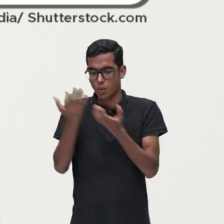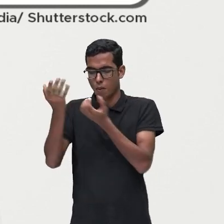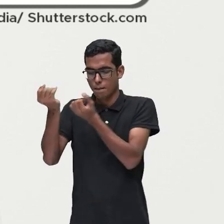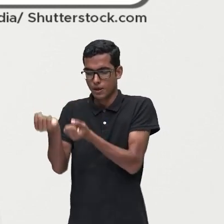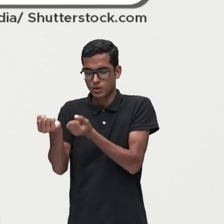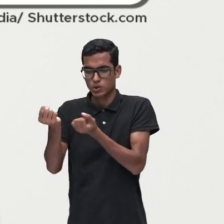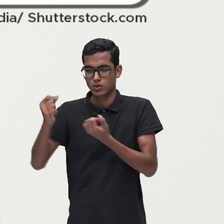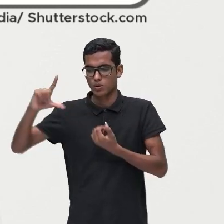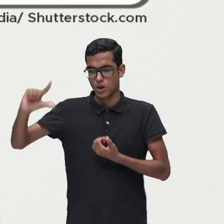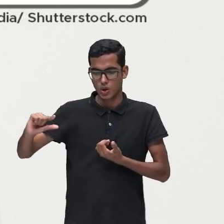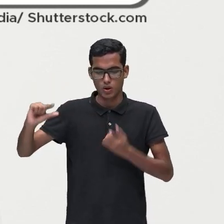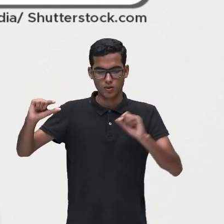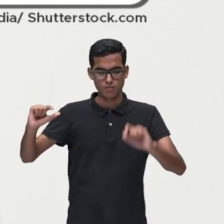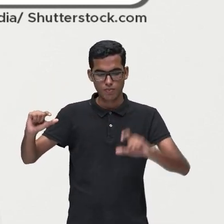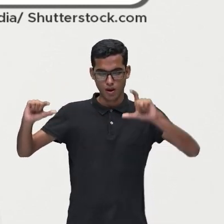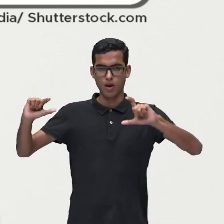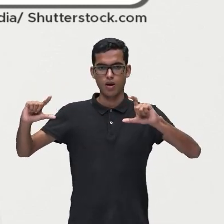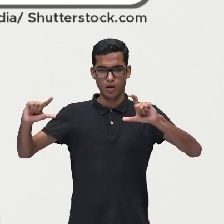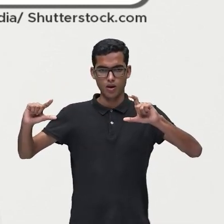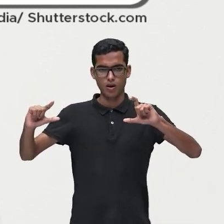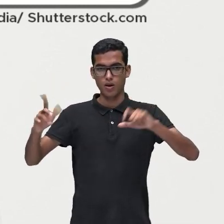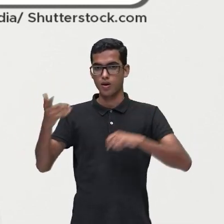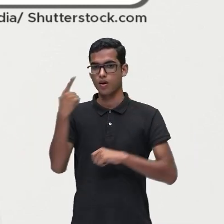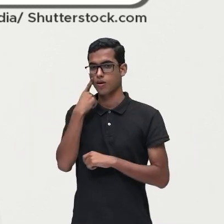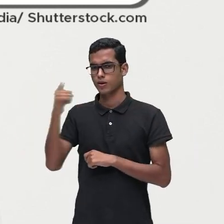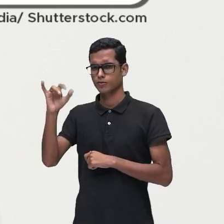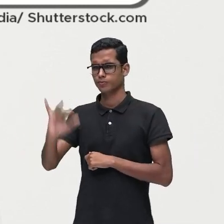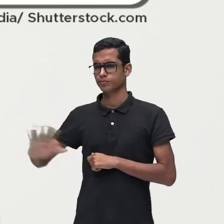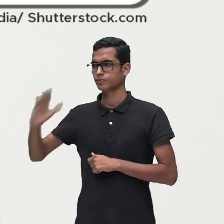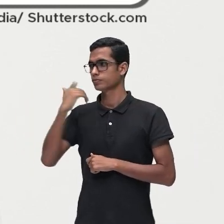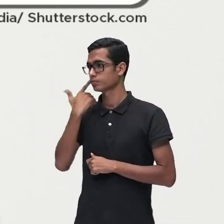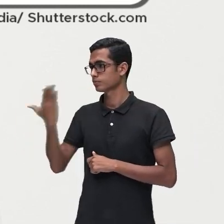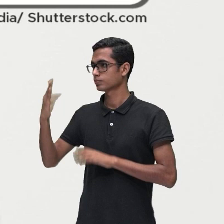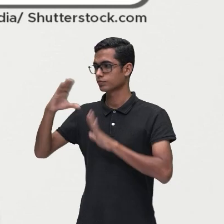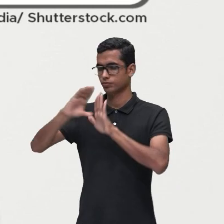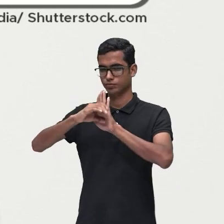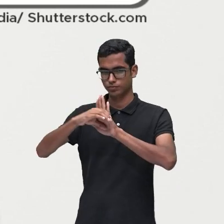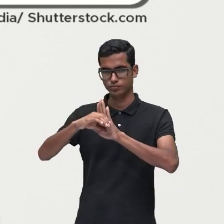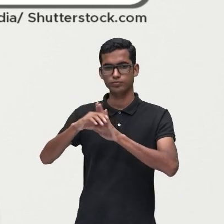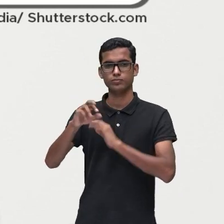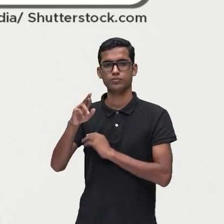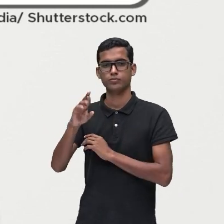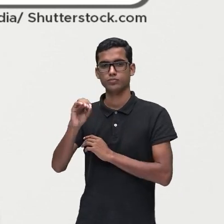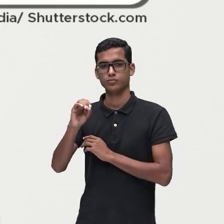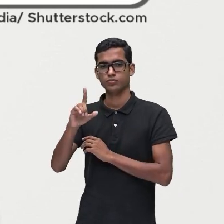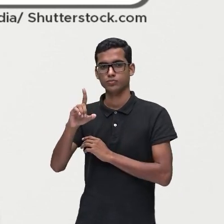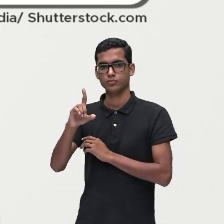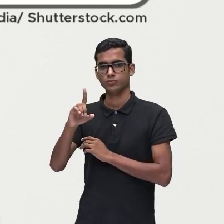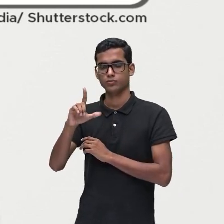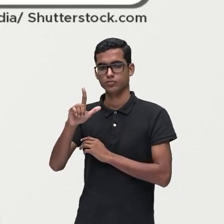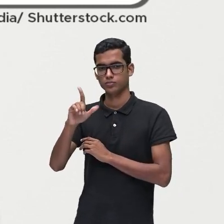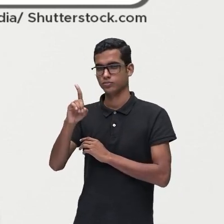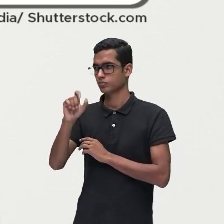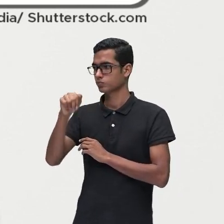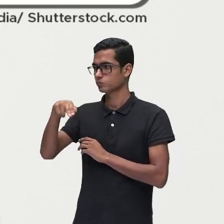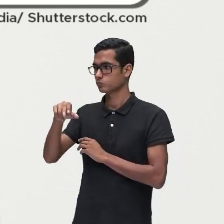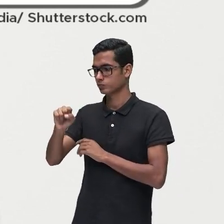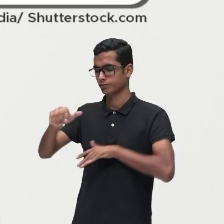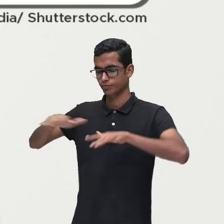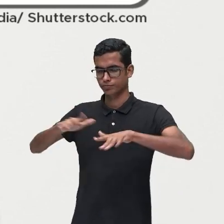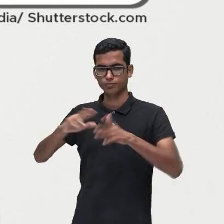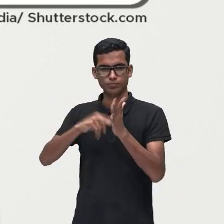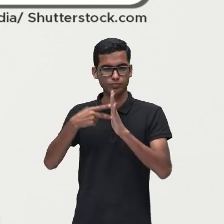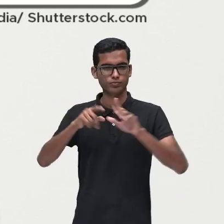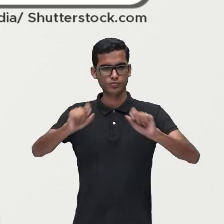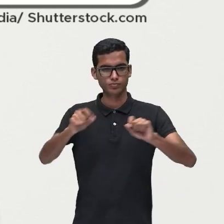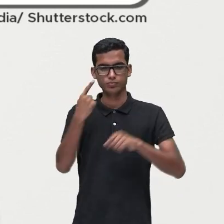Na imagem, a gente trouxe uma imagem para explicar o que esse conceito de roldanas móveis quer dizer. Na imagem,